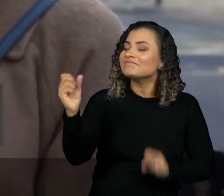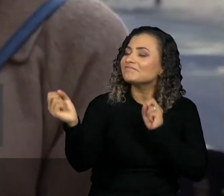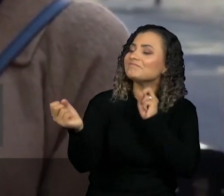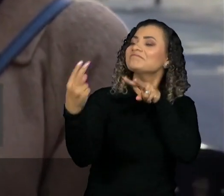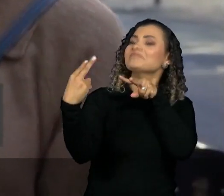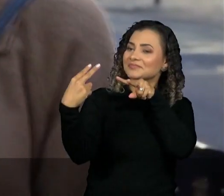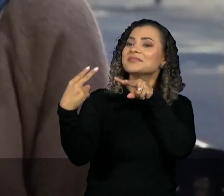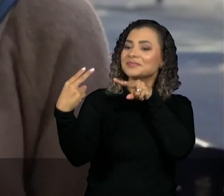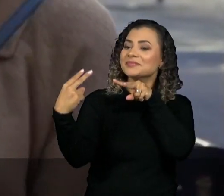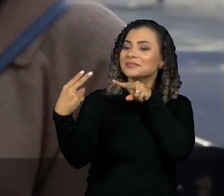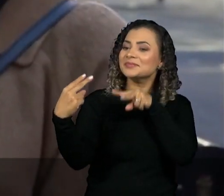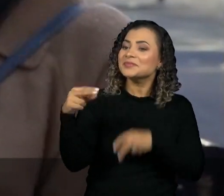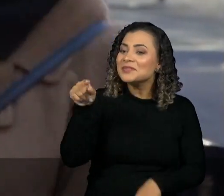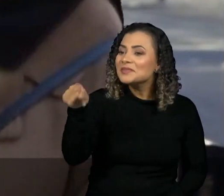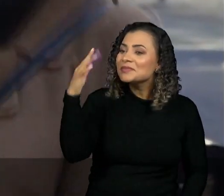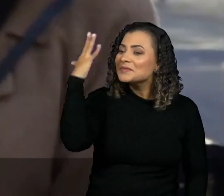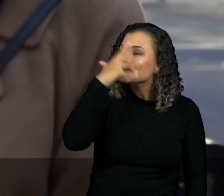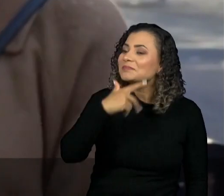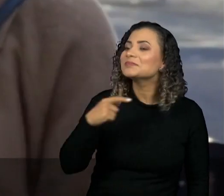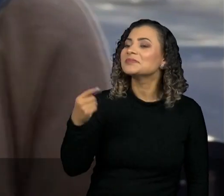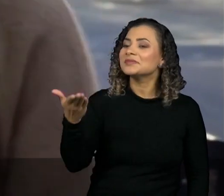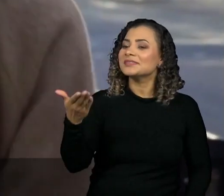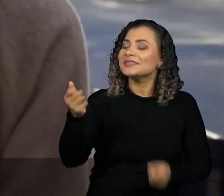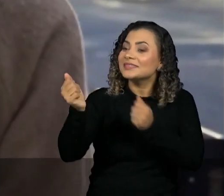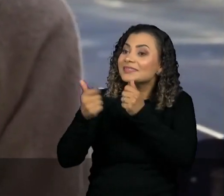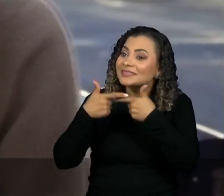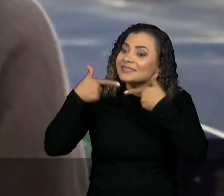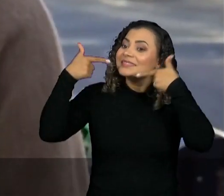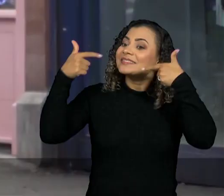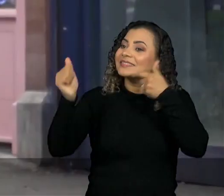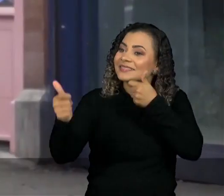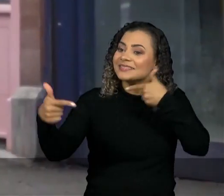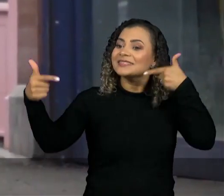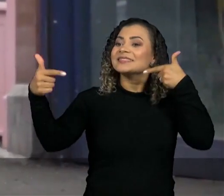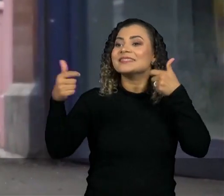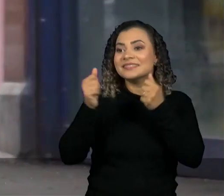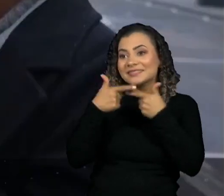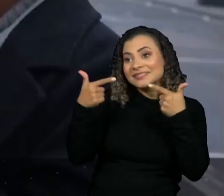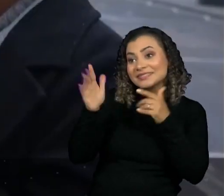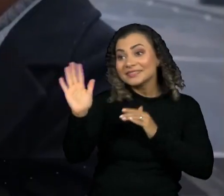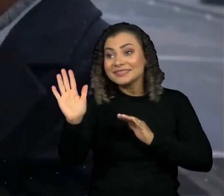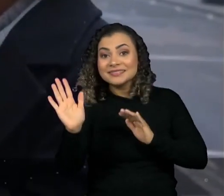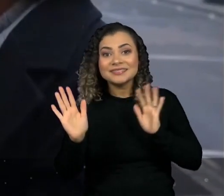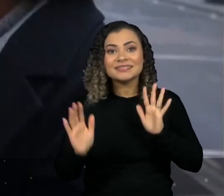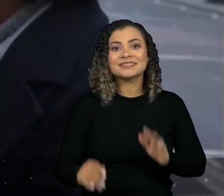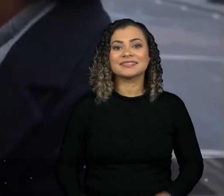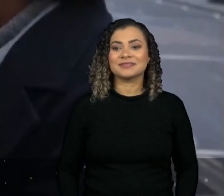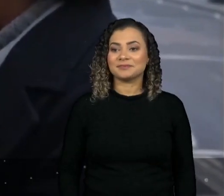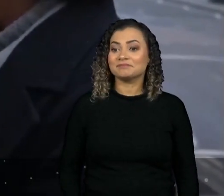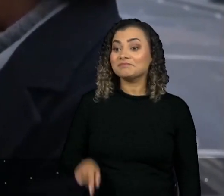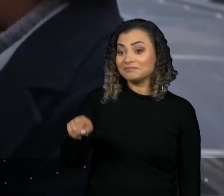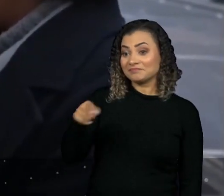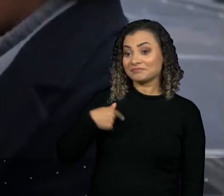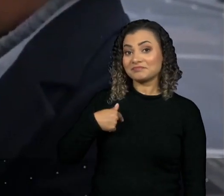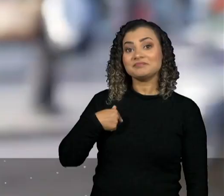my gosh, she's pretty. Oh, she's smiling. Oh, I'm sorry. I'm like, should I go say hi? I'm 61. I